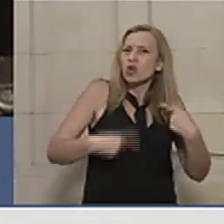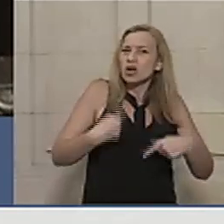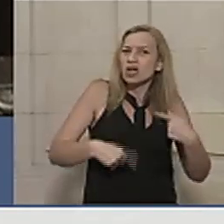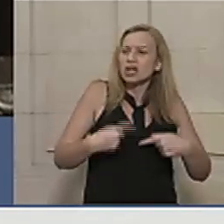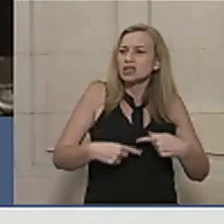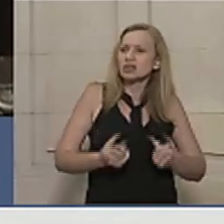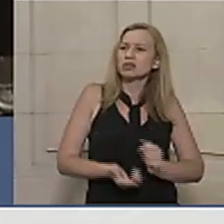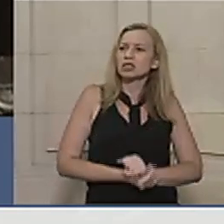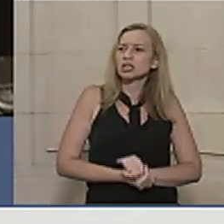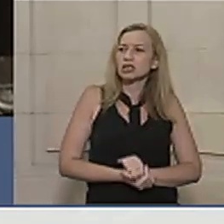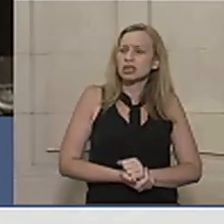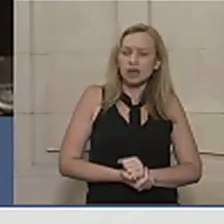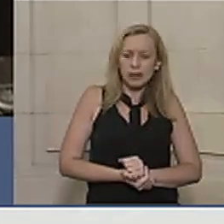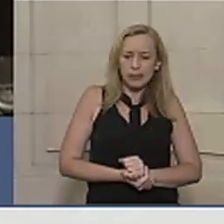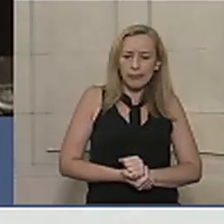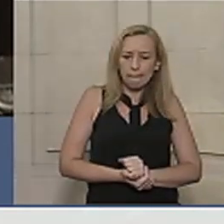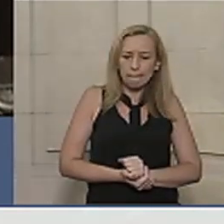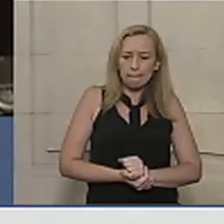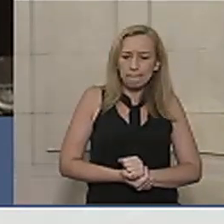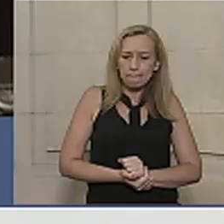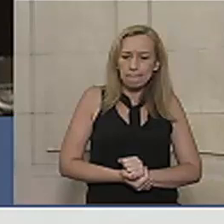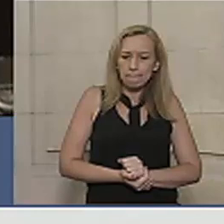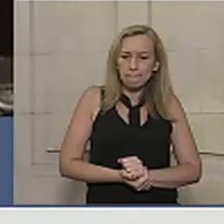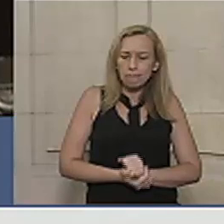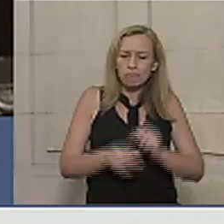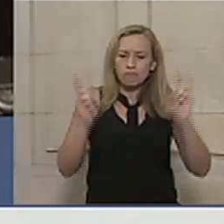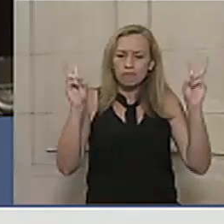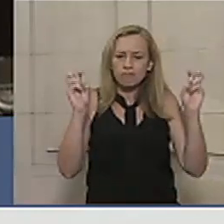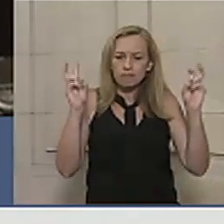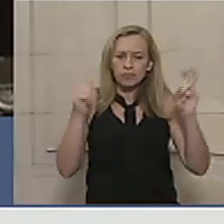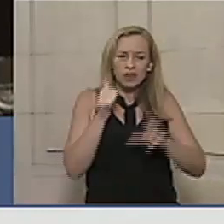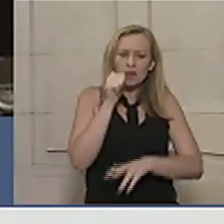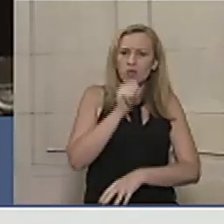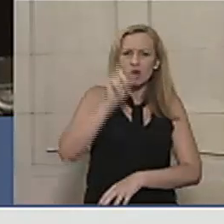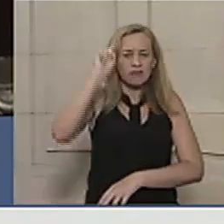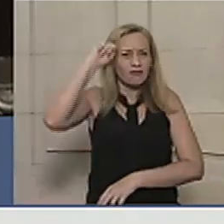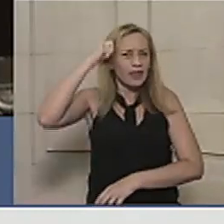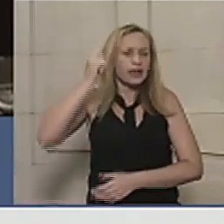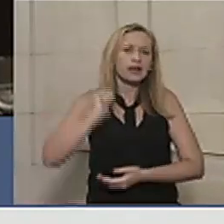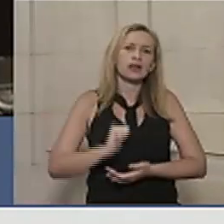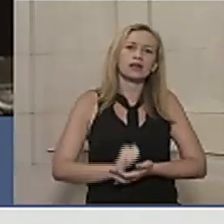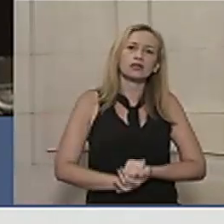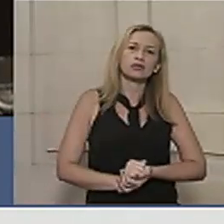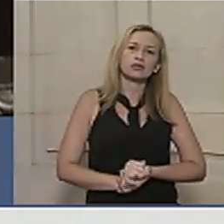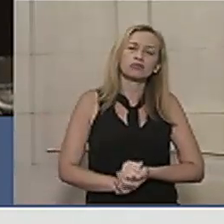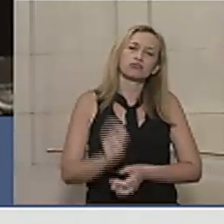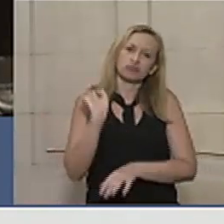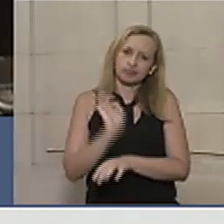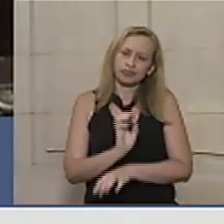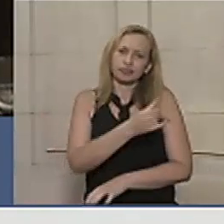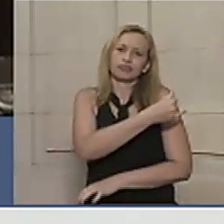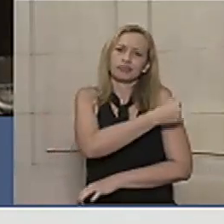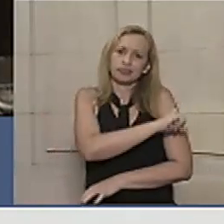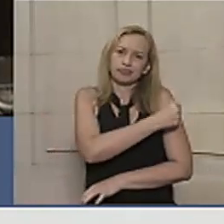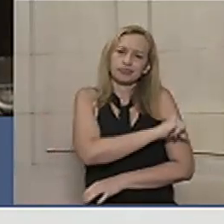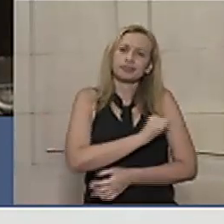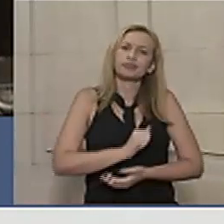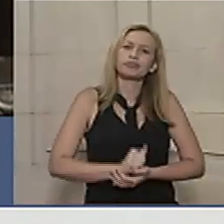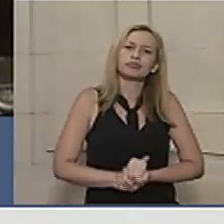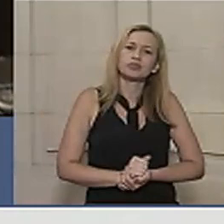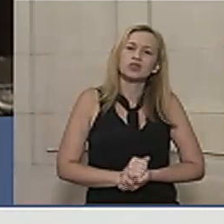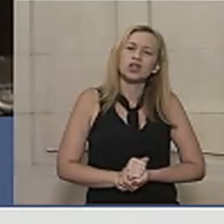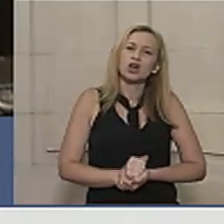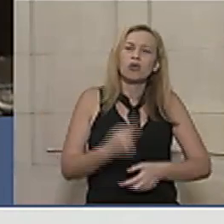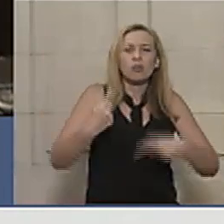em consideração a questão da mulher negra no Estado do Rio de Janeiro,